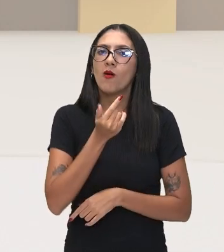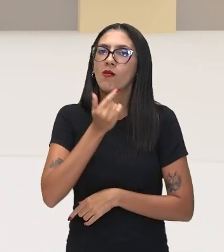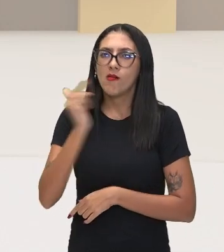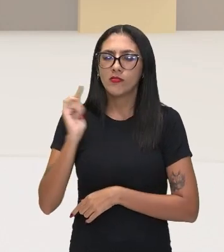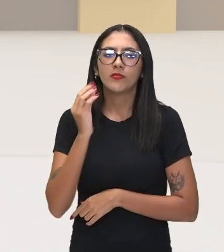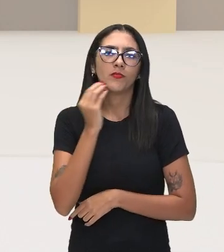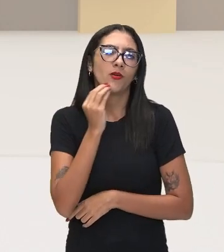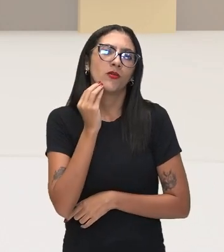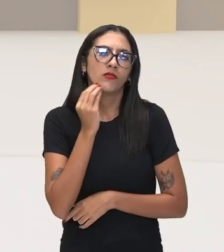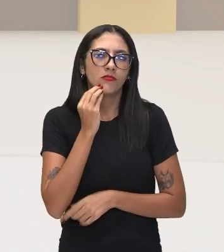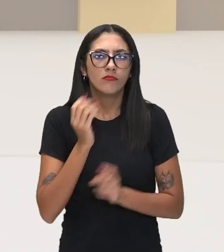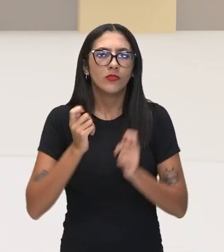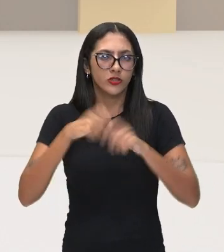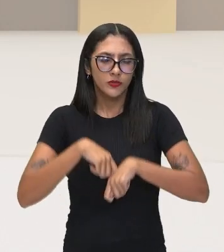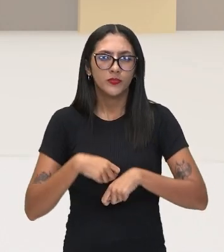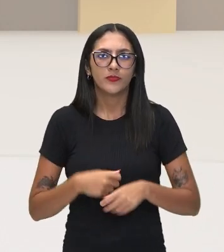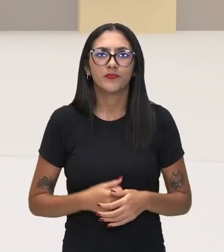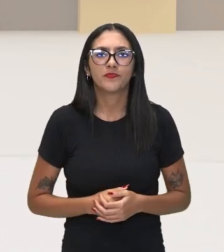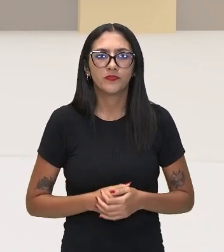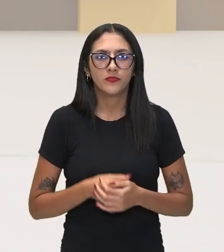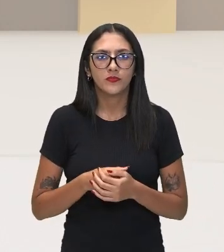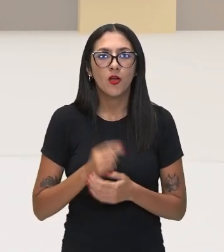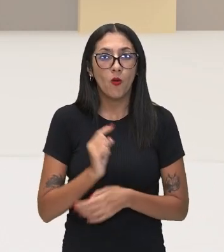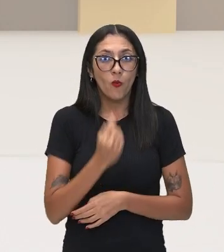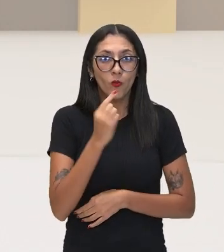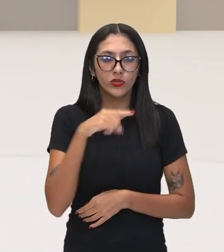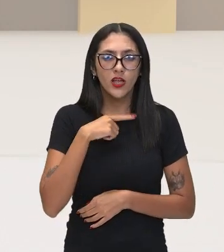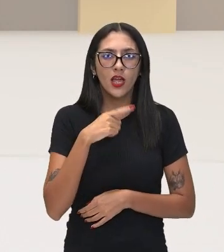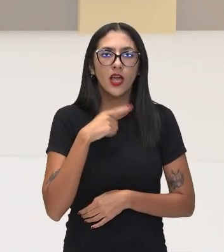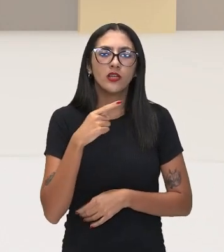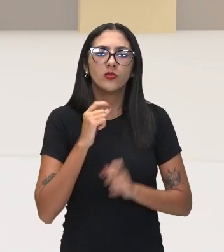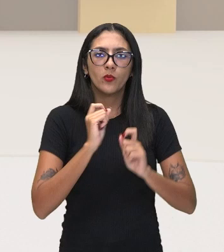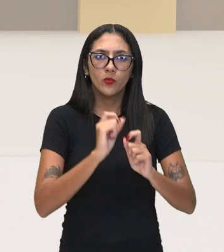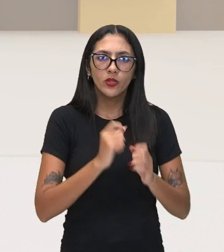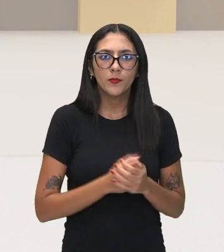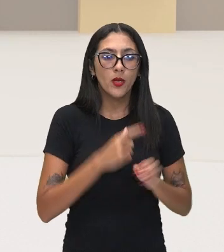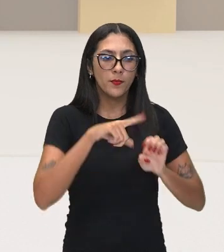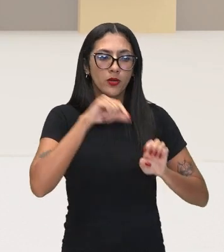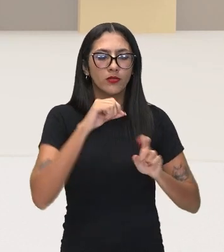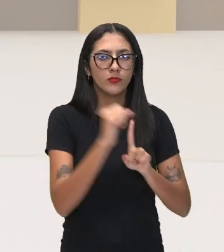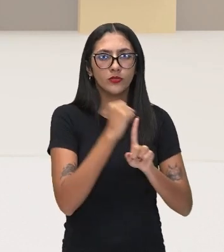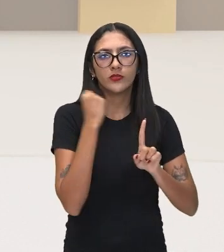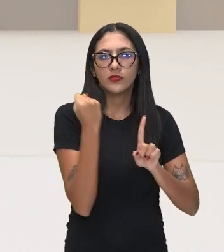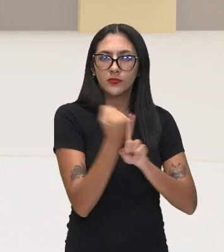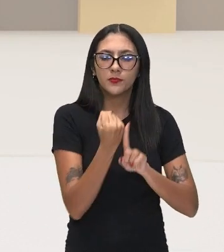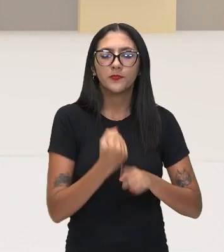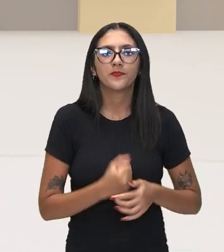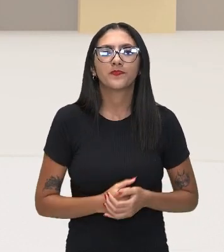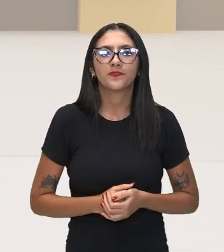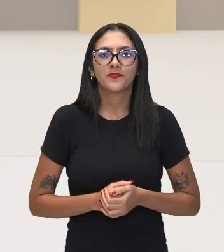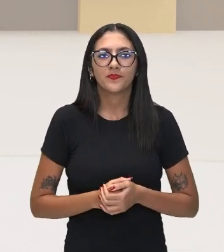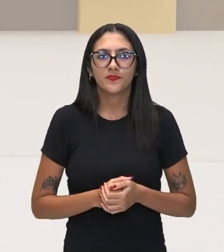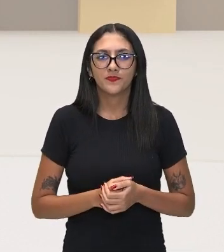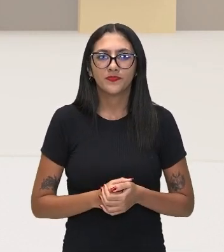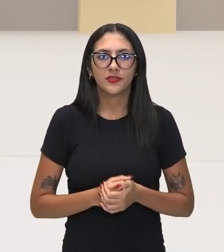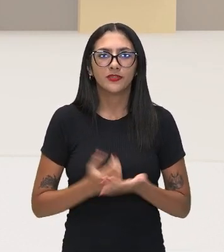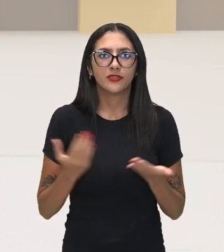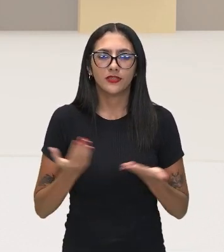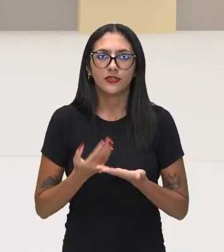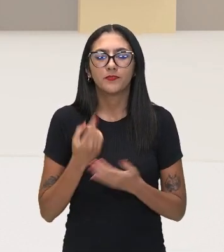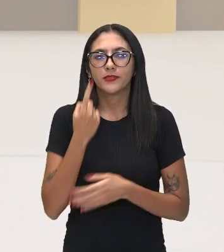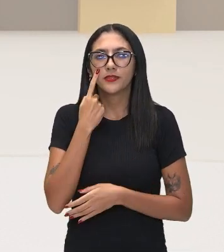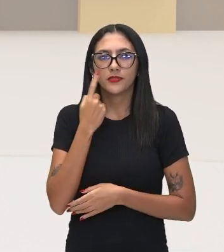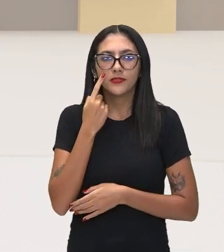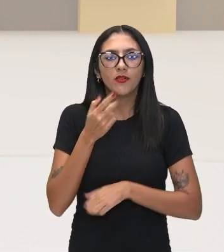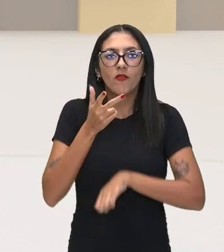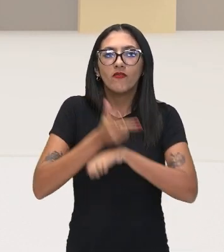formas de empreender. E uma dessas formas é o empreendimento social. Nós vamos ver agora um vídeo bem interessante sobre